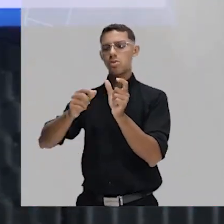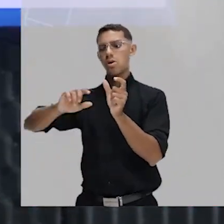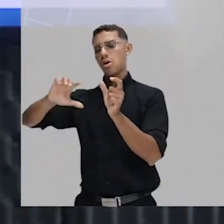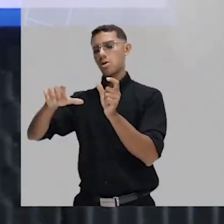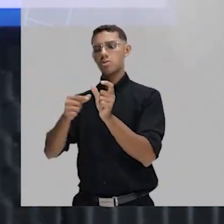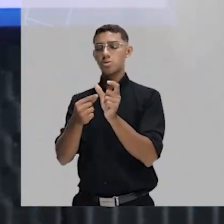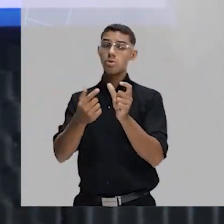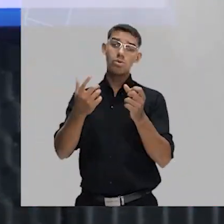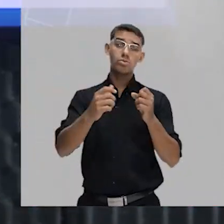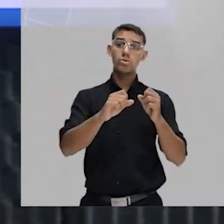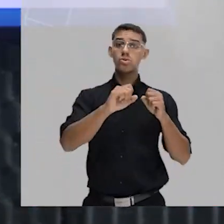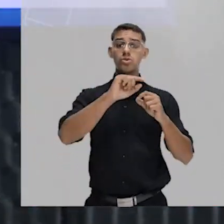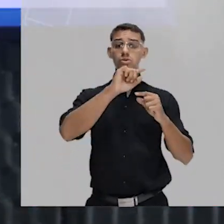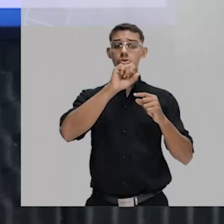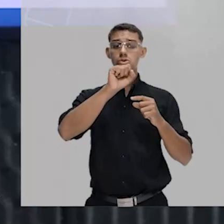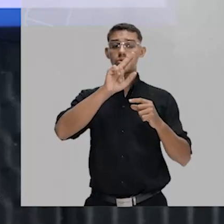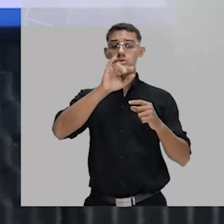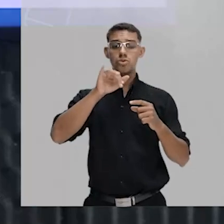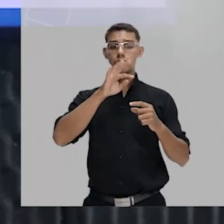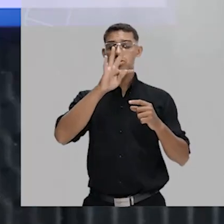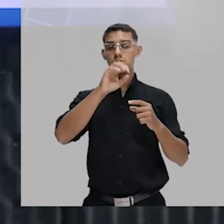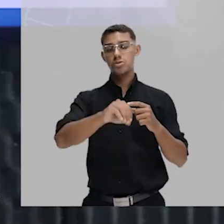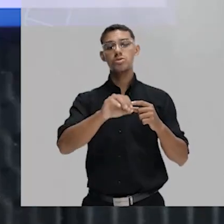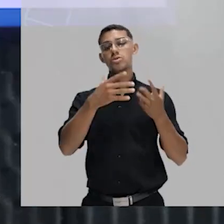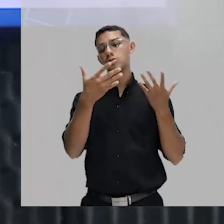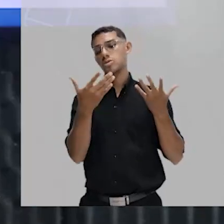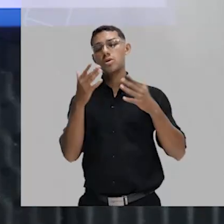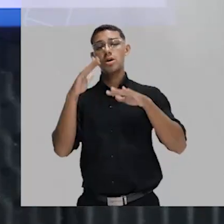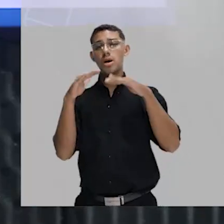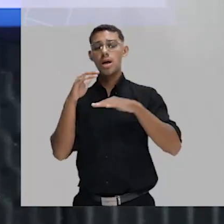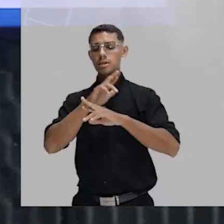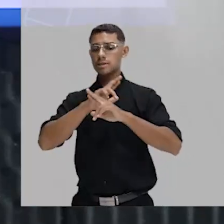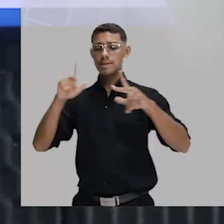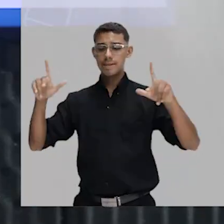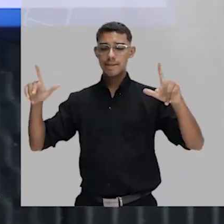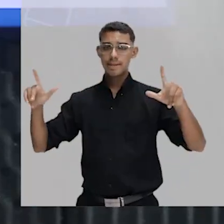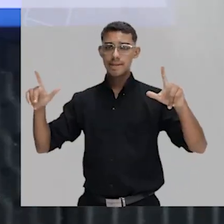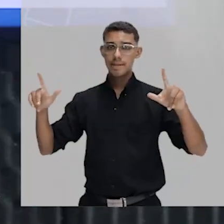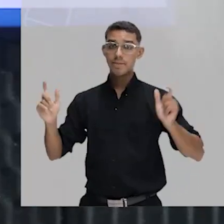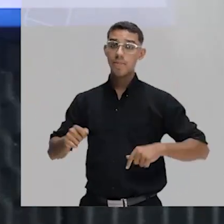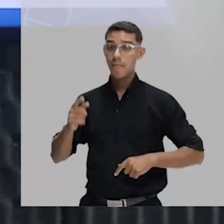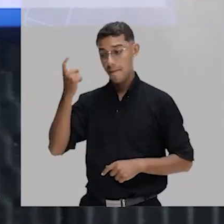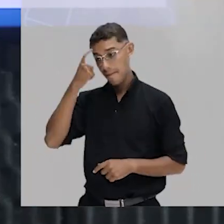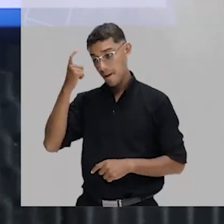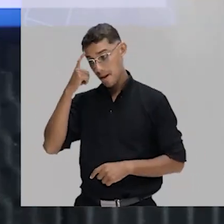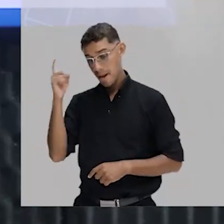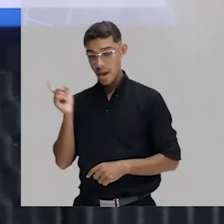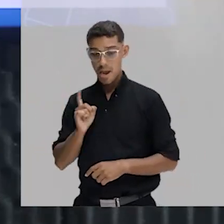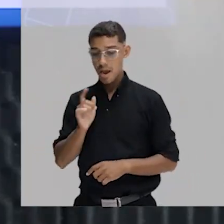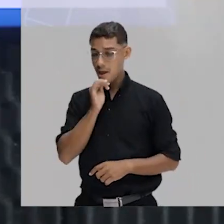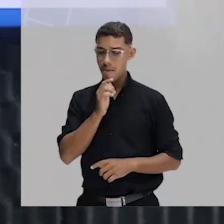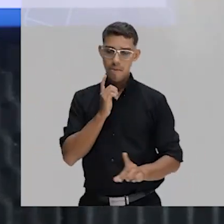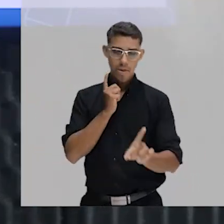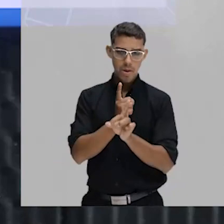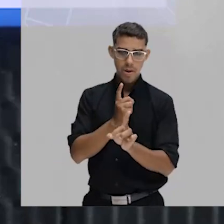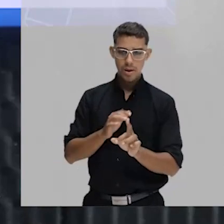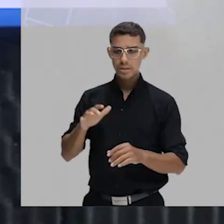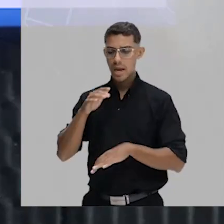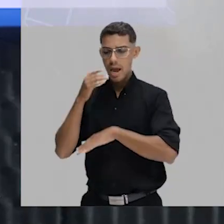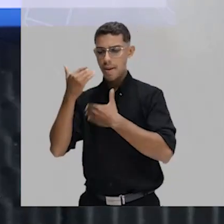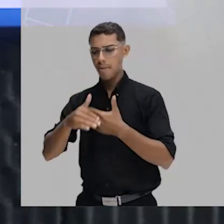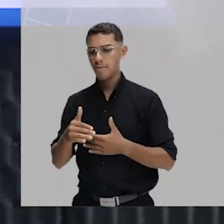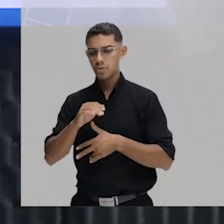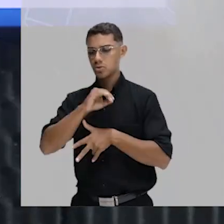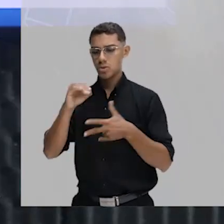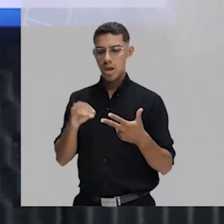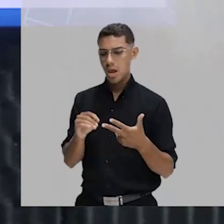como um sujeito? Né? E aí vocês vão ter que fazer também essa diferenciação. Não pensem vocês que vocês vão encontrar lá na prova do Enem